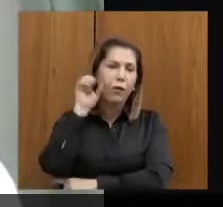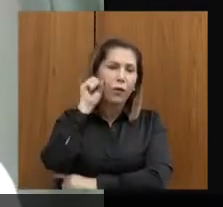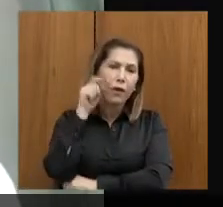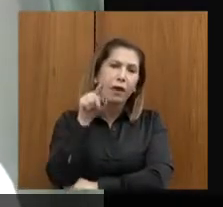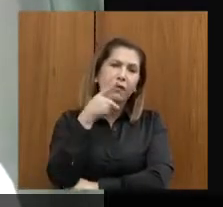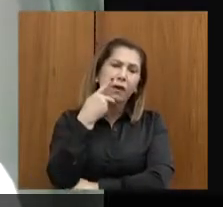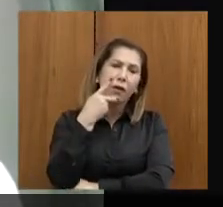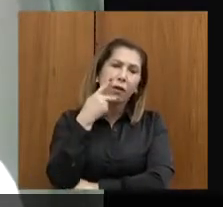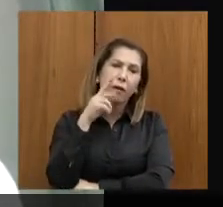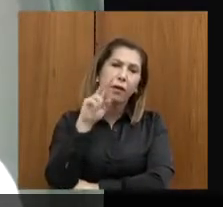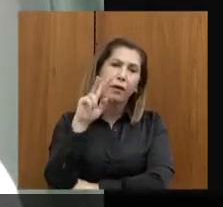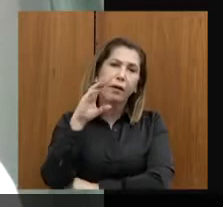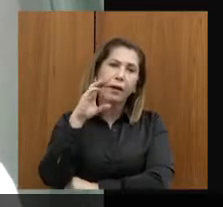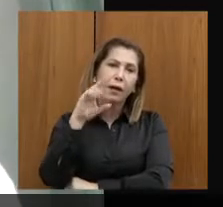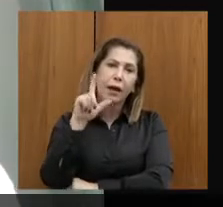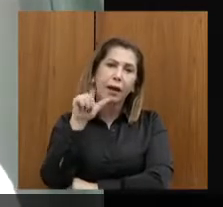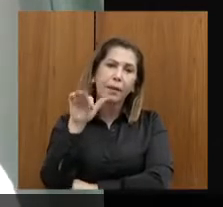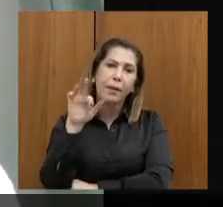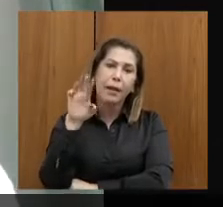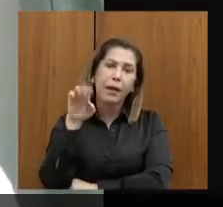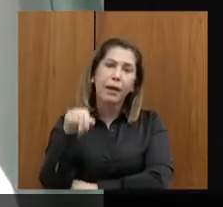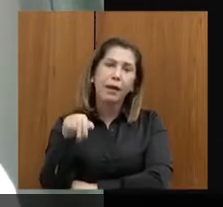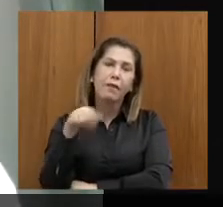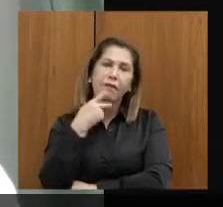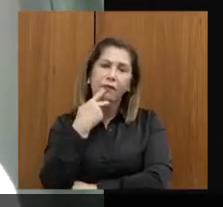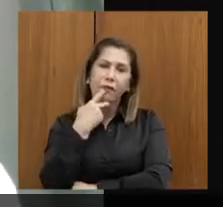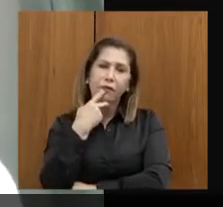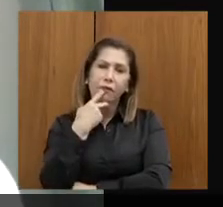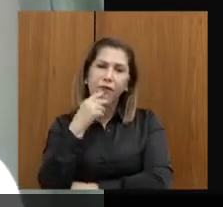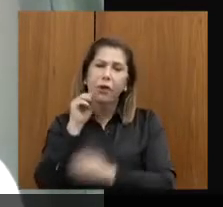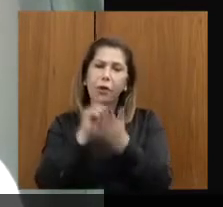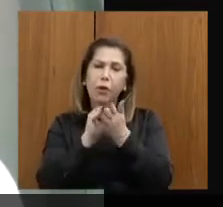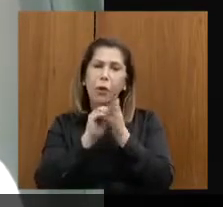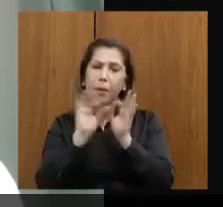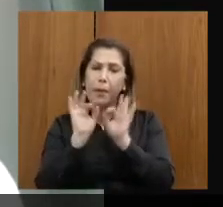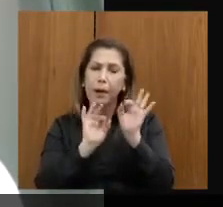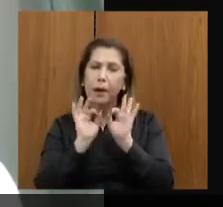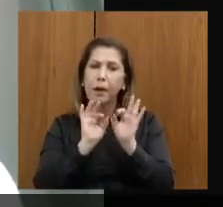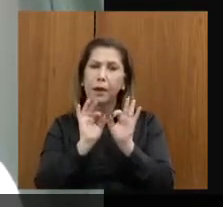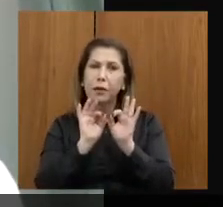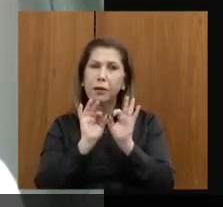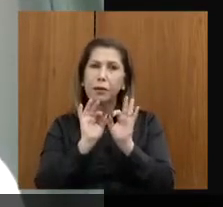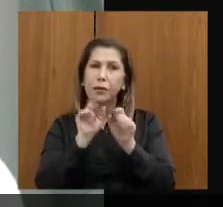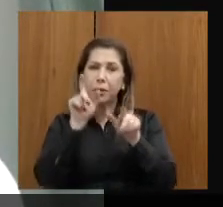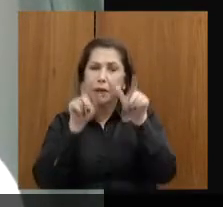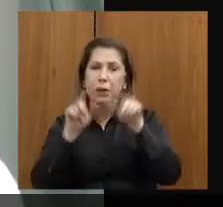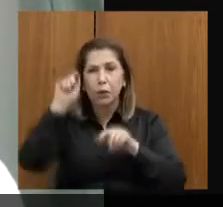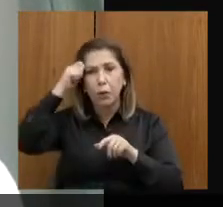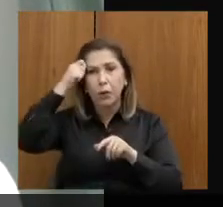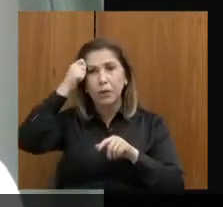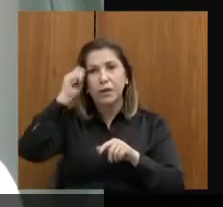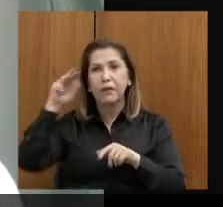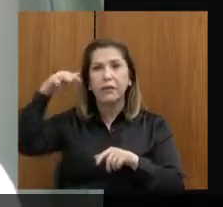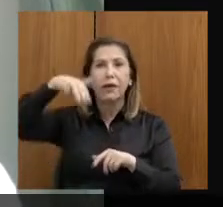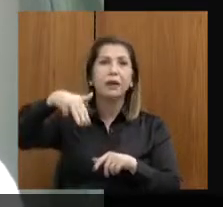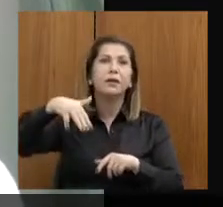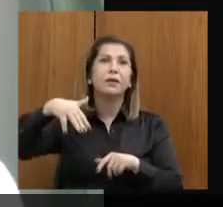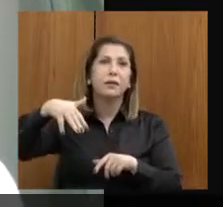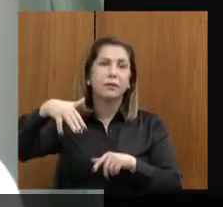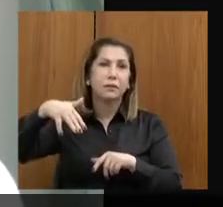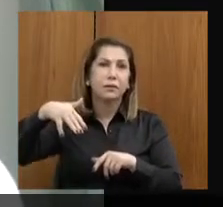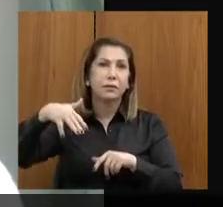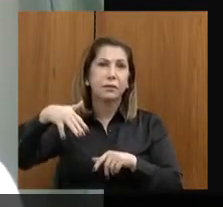daqui a São importante ter um plano é de movimento que paga é do pão de matriz africana também do